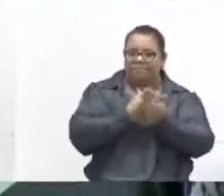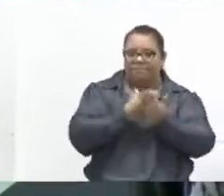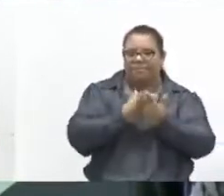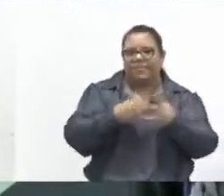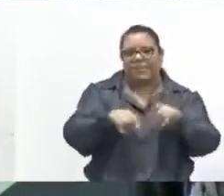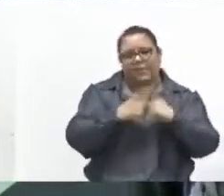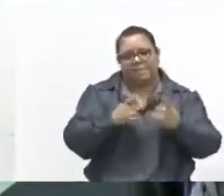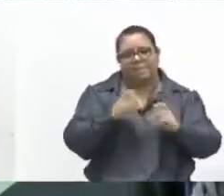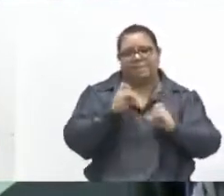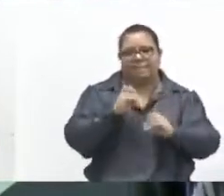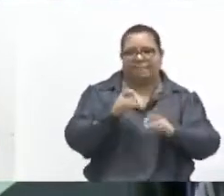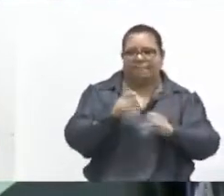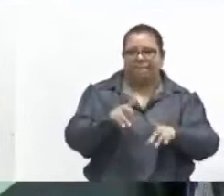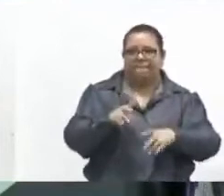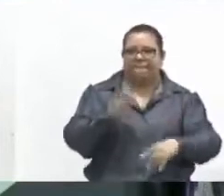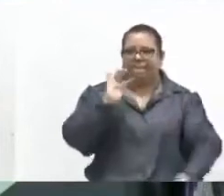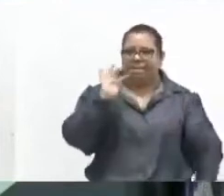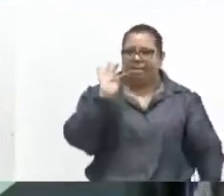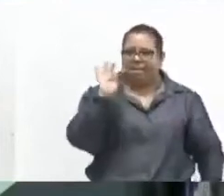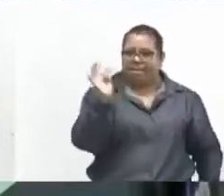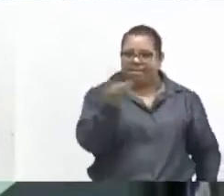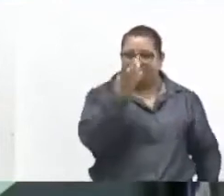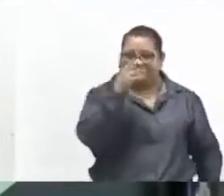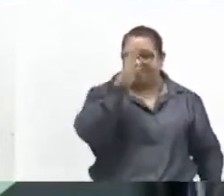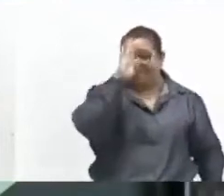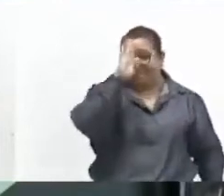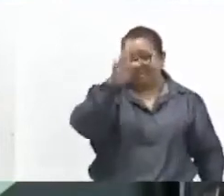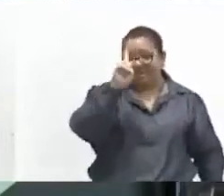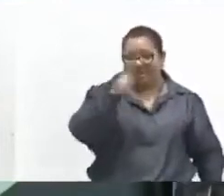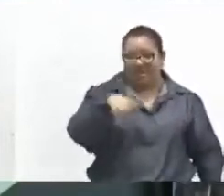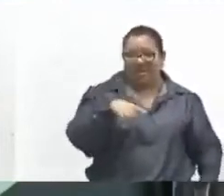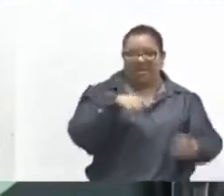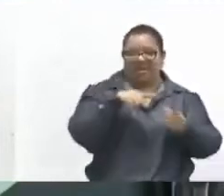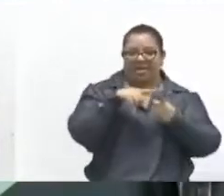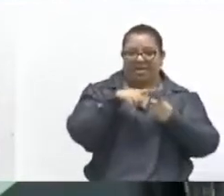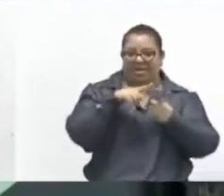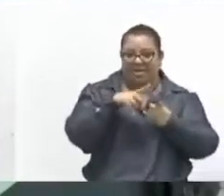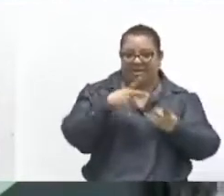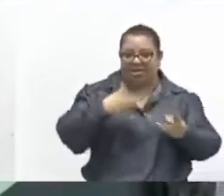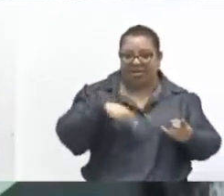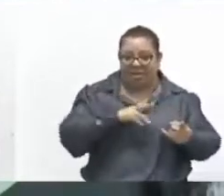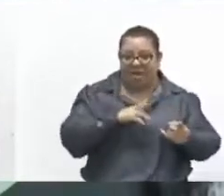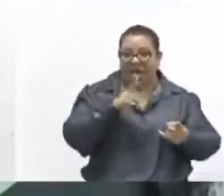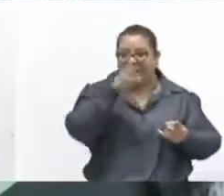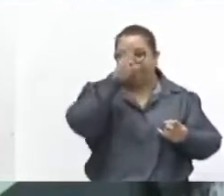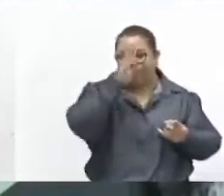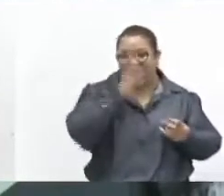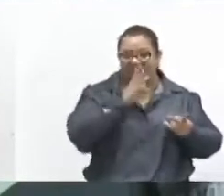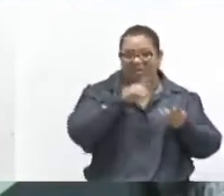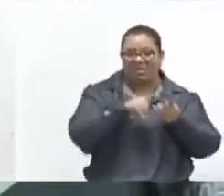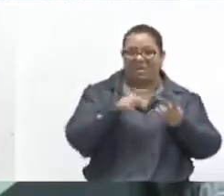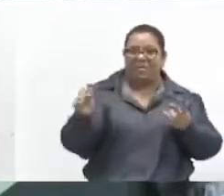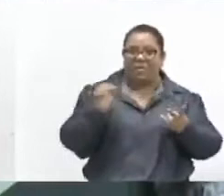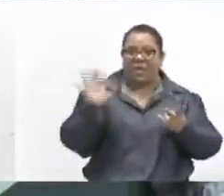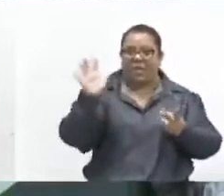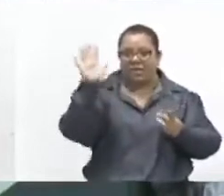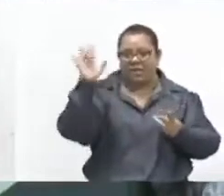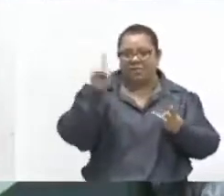que a educação, ela é 4 pontos, né? A educação, ela tem que ser, no nosso ponto de vista, gratuita, de